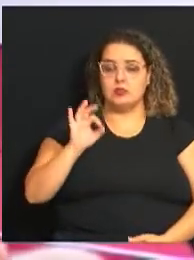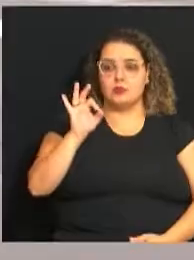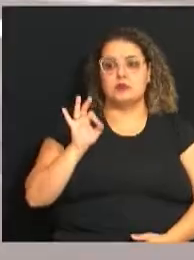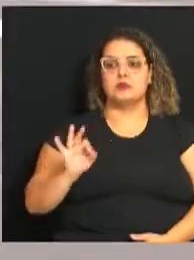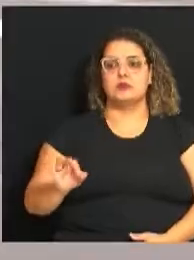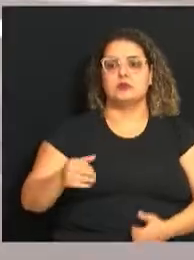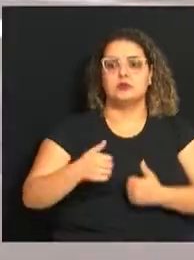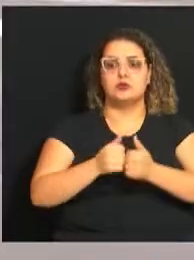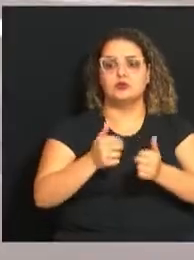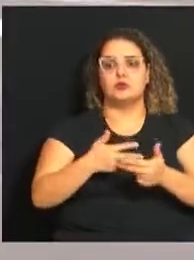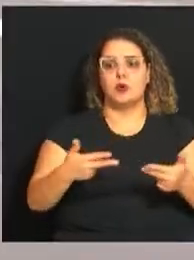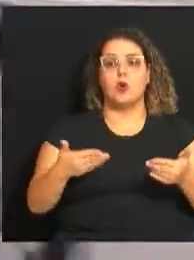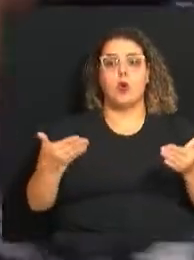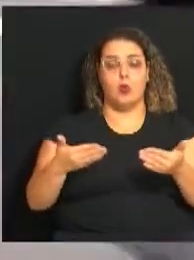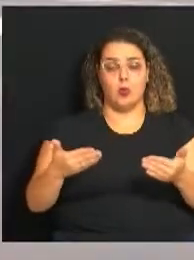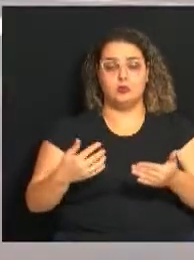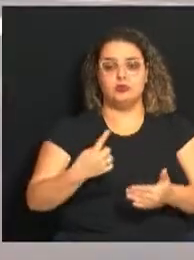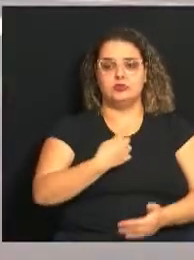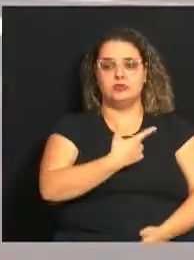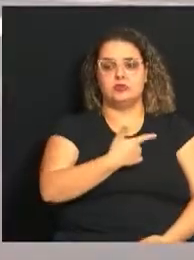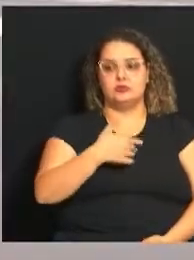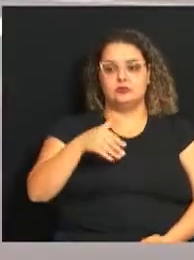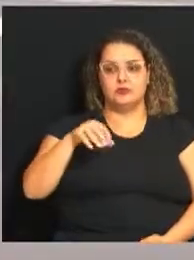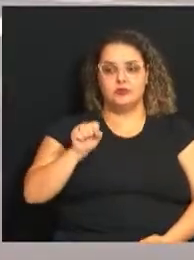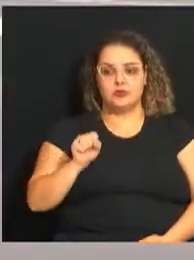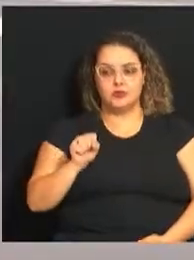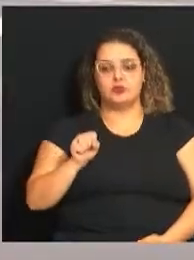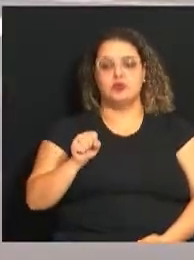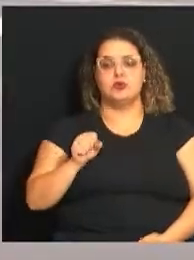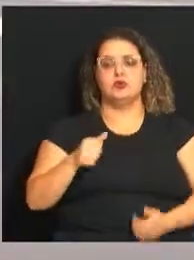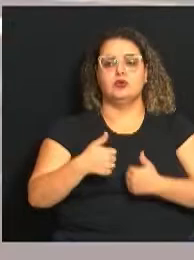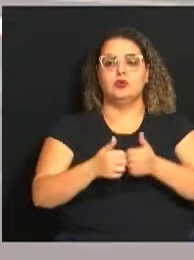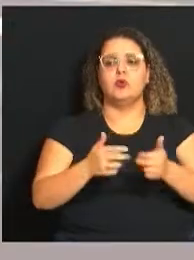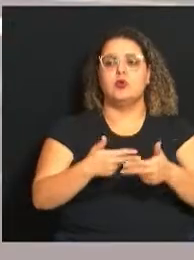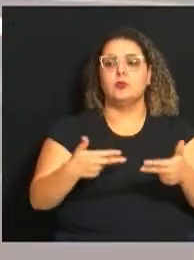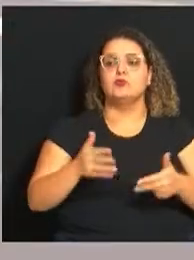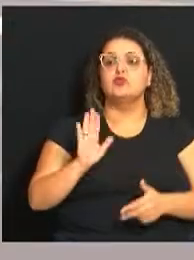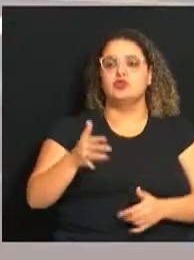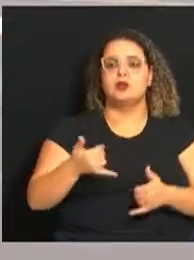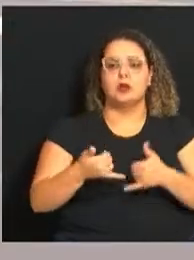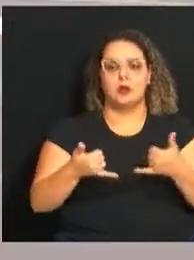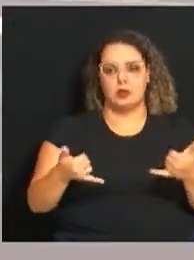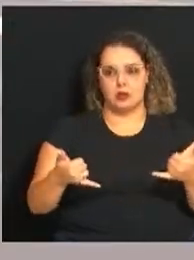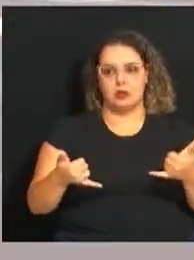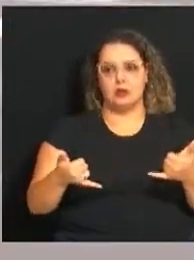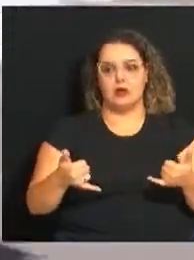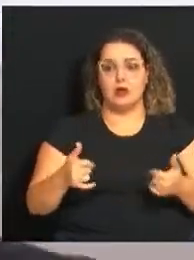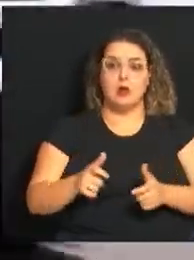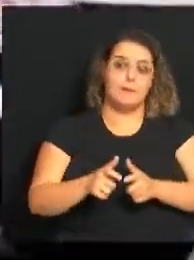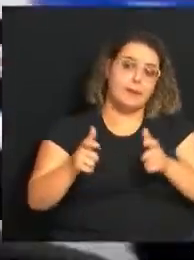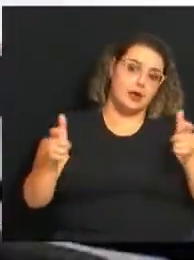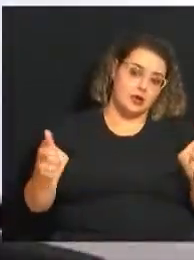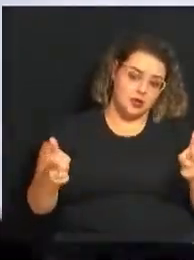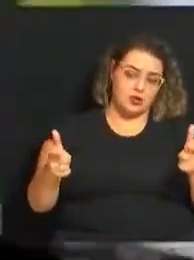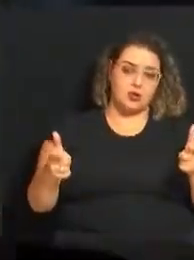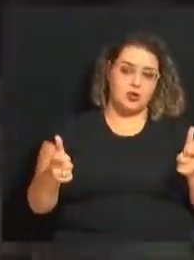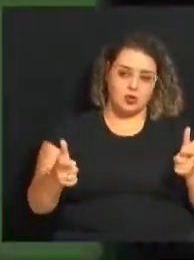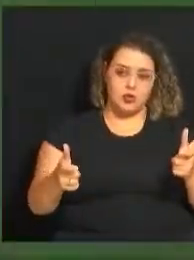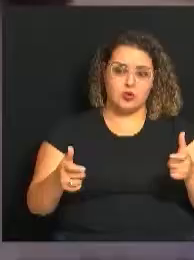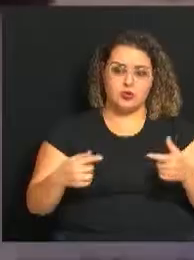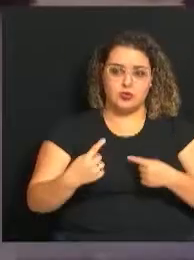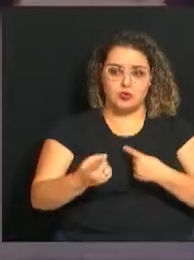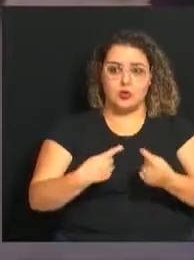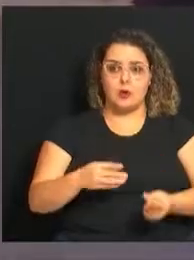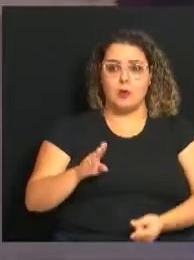municipal. Hoje, 128 veículos de Campinas já são elétricos, a maior parte deles funcionando no corredor